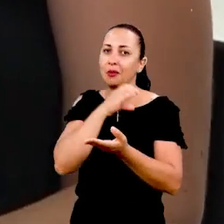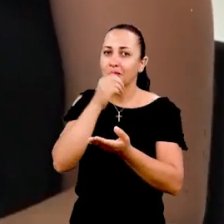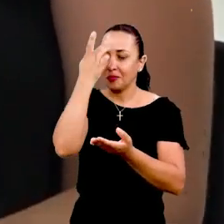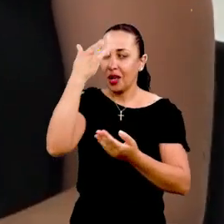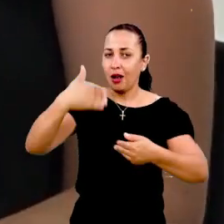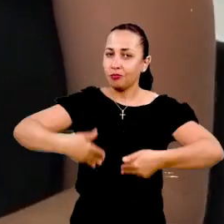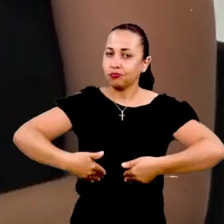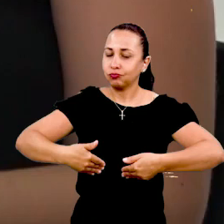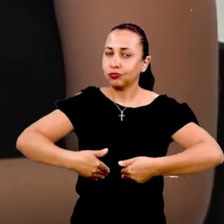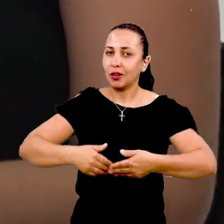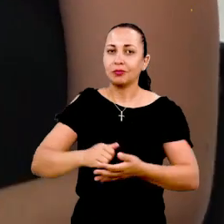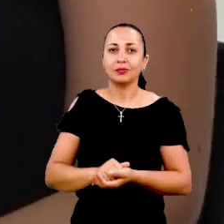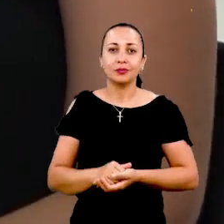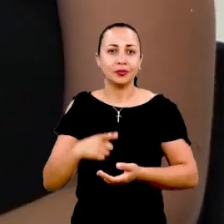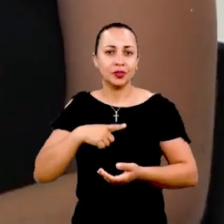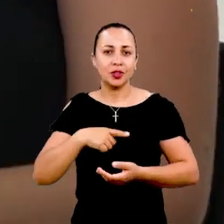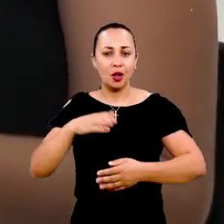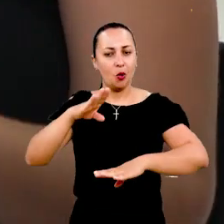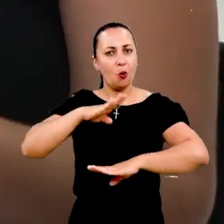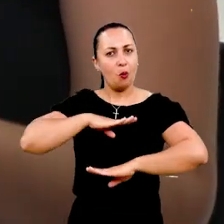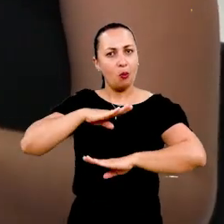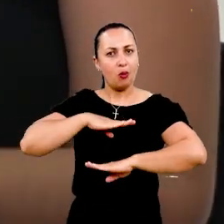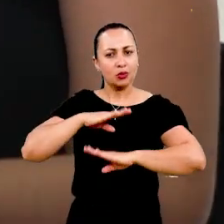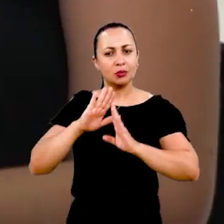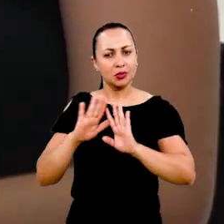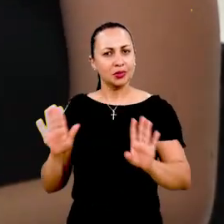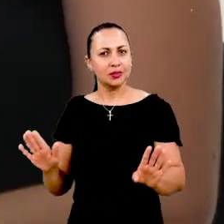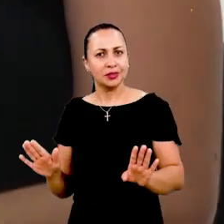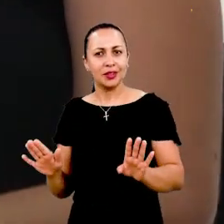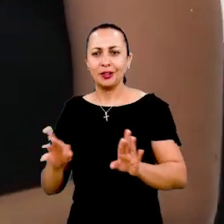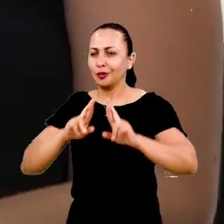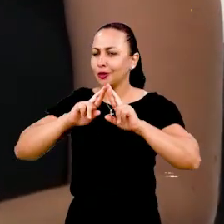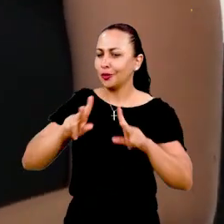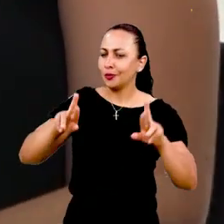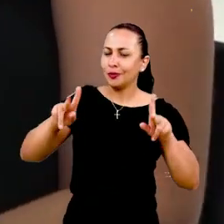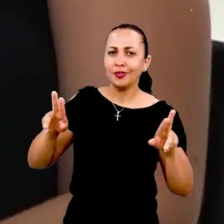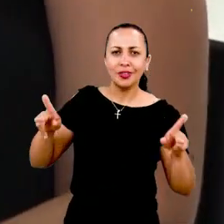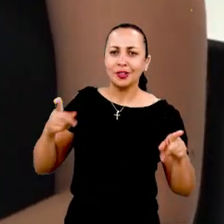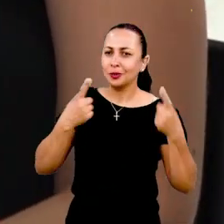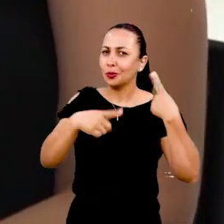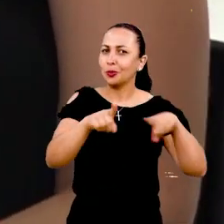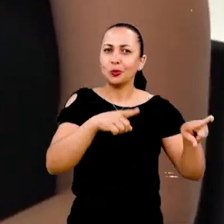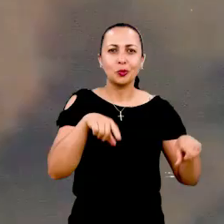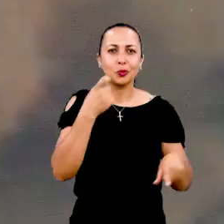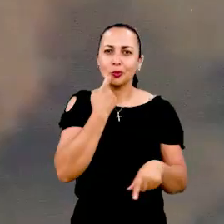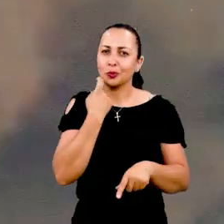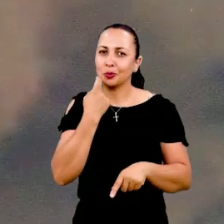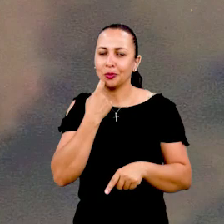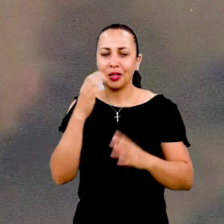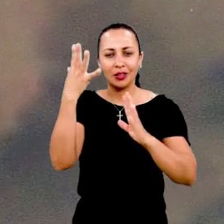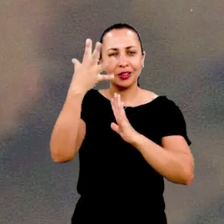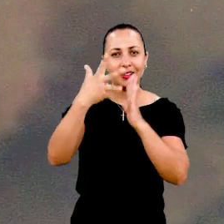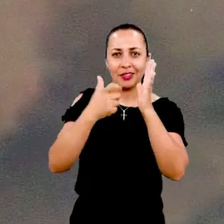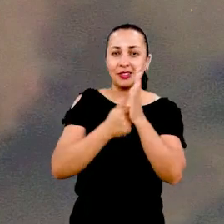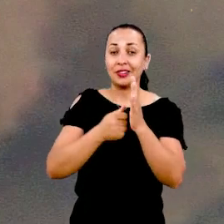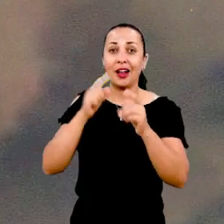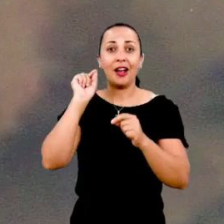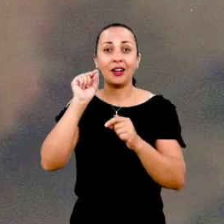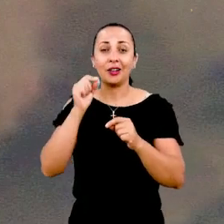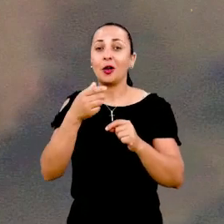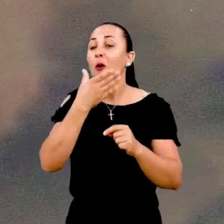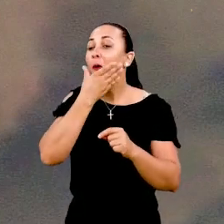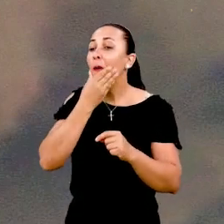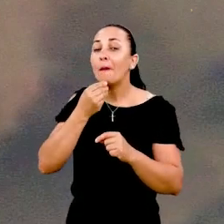forte para se alimentar. Então eles têm um comportamento assim completamente diferenciado. As principais características é que